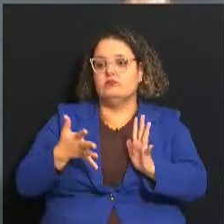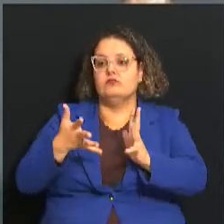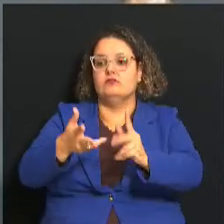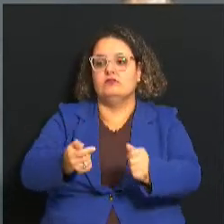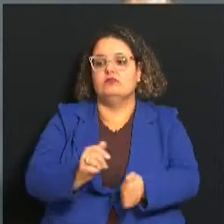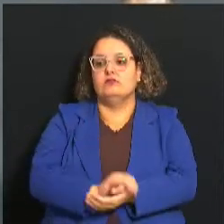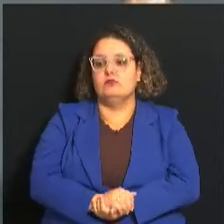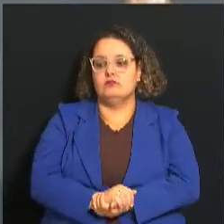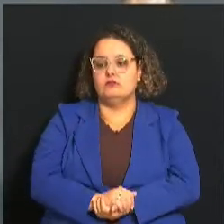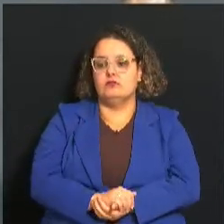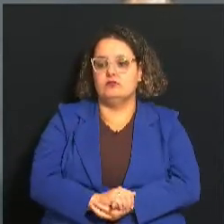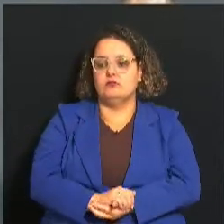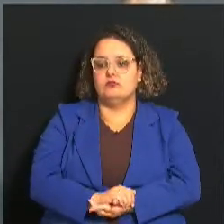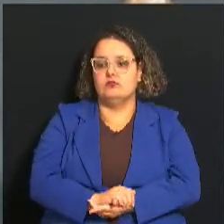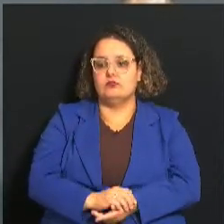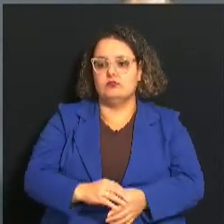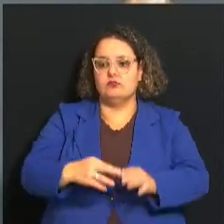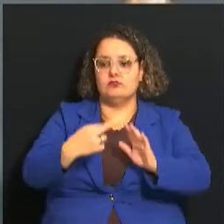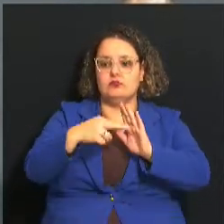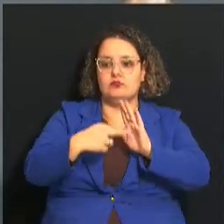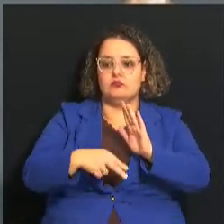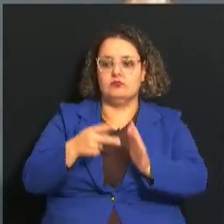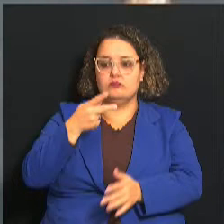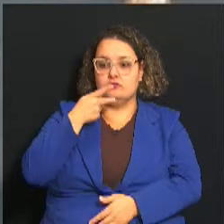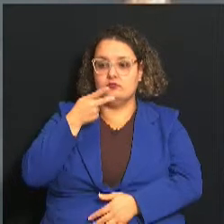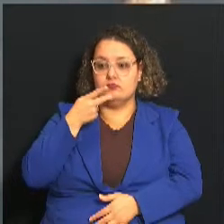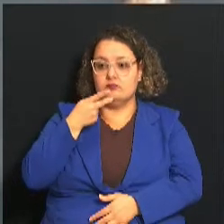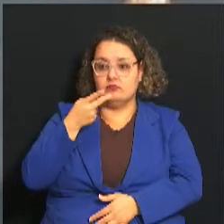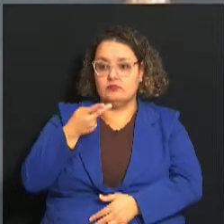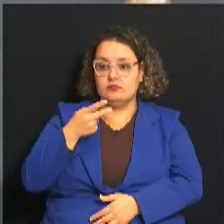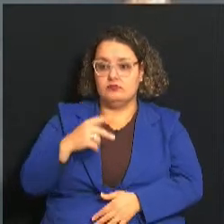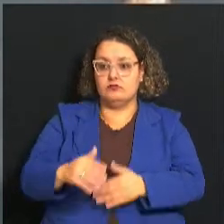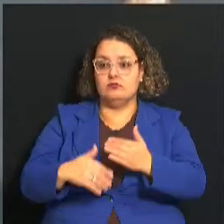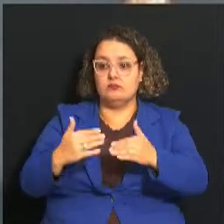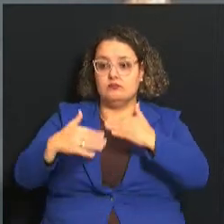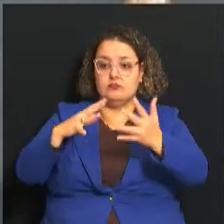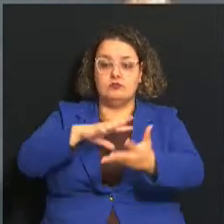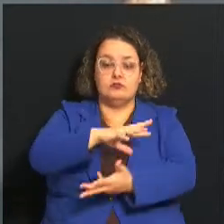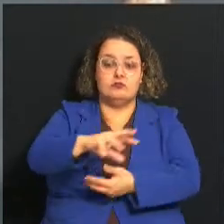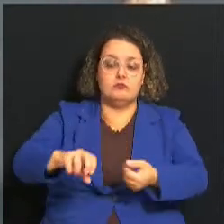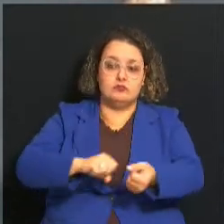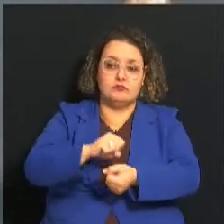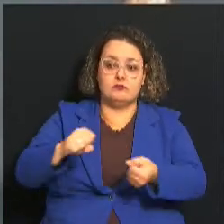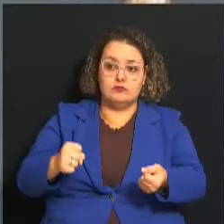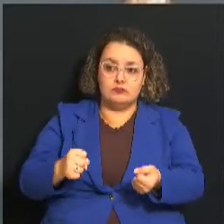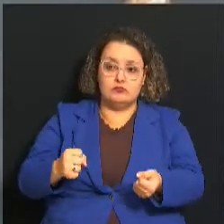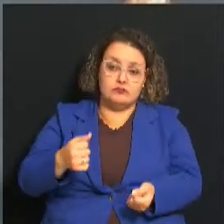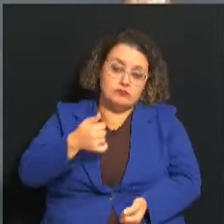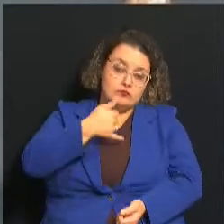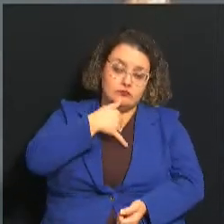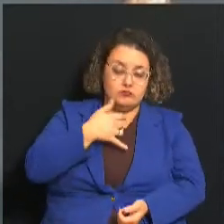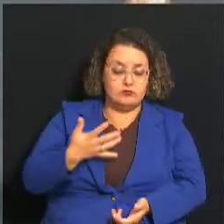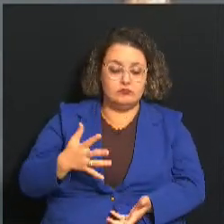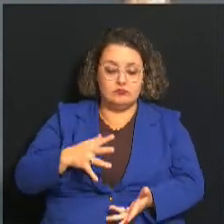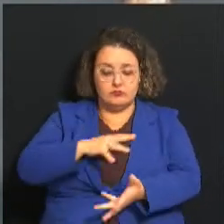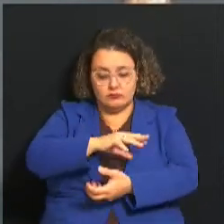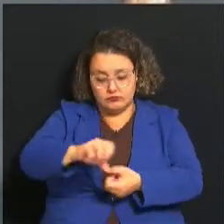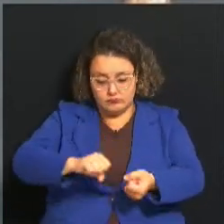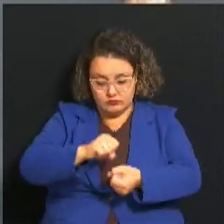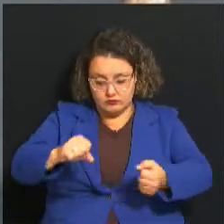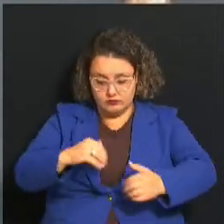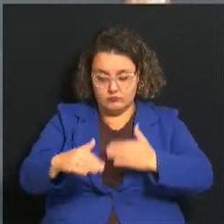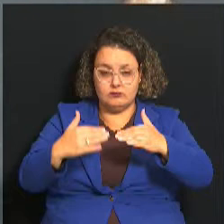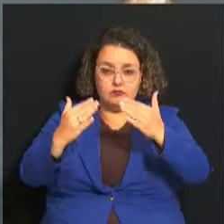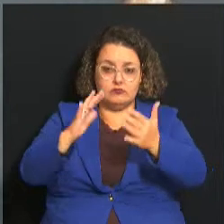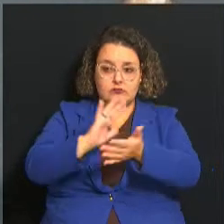Aqui no regimento, por exemplo, fala muito em desenvolvimento sustentável. Infelizmente, esse desenvolvimento sustentável está destruindo o